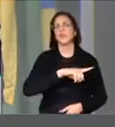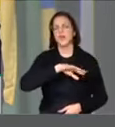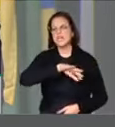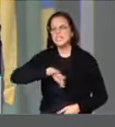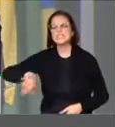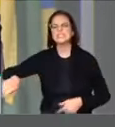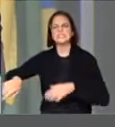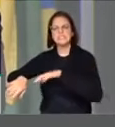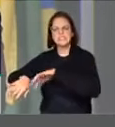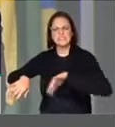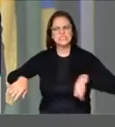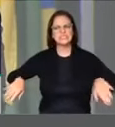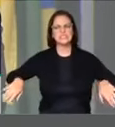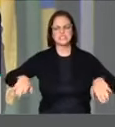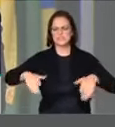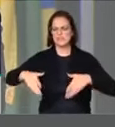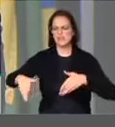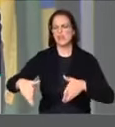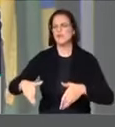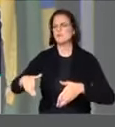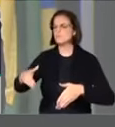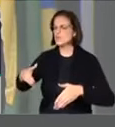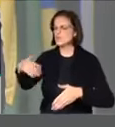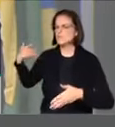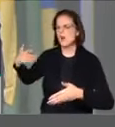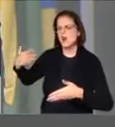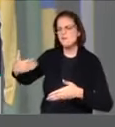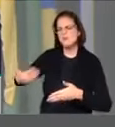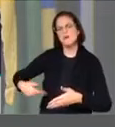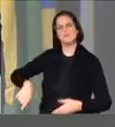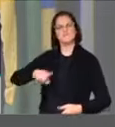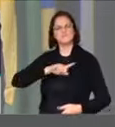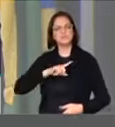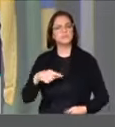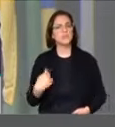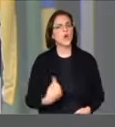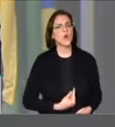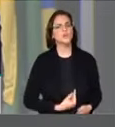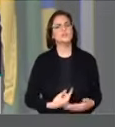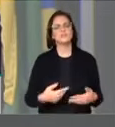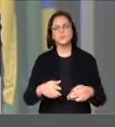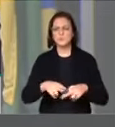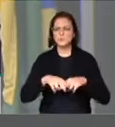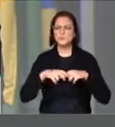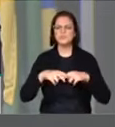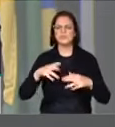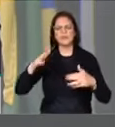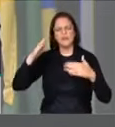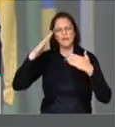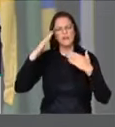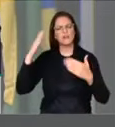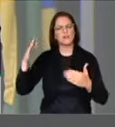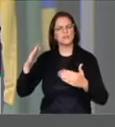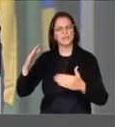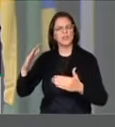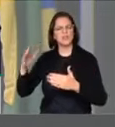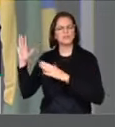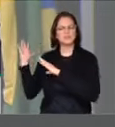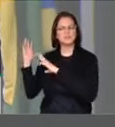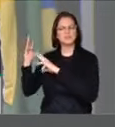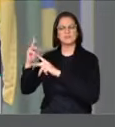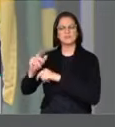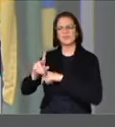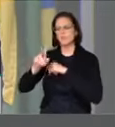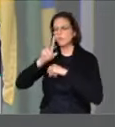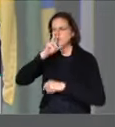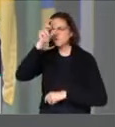gente poder estar aqui nesse momento. E a todos eles eu agradeço, agradeço com a força que eles fizeram,